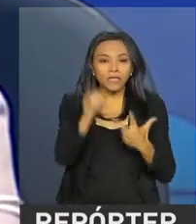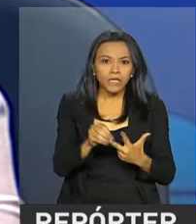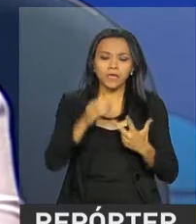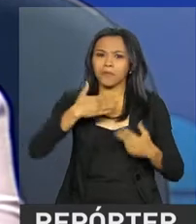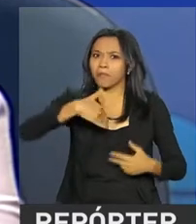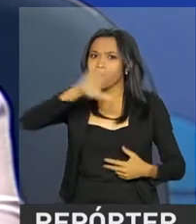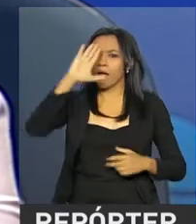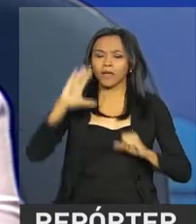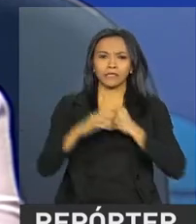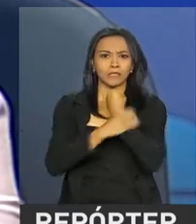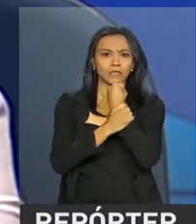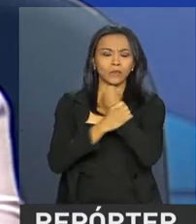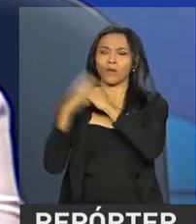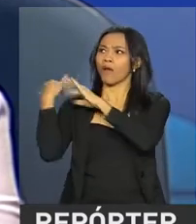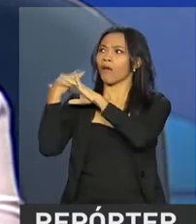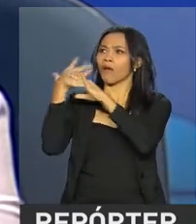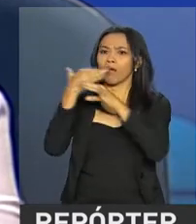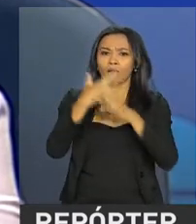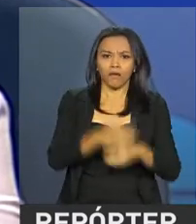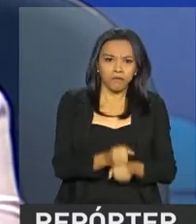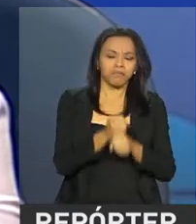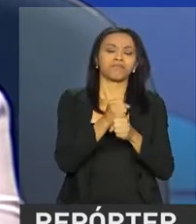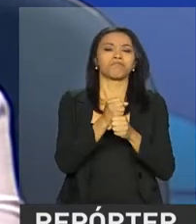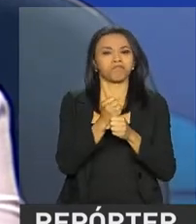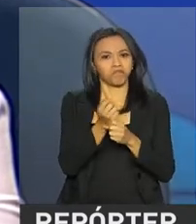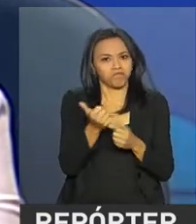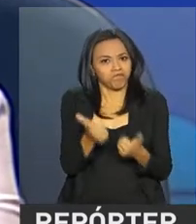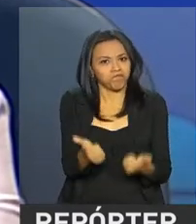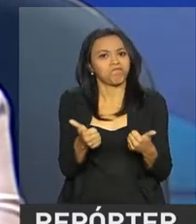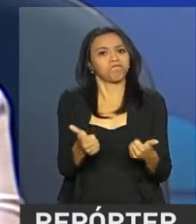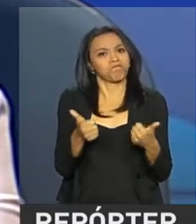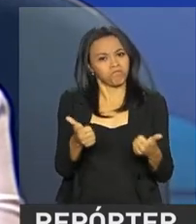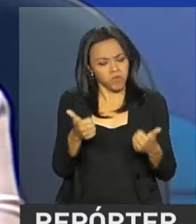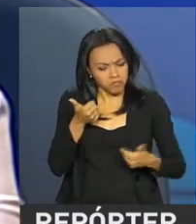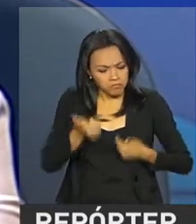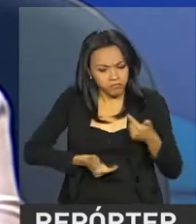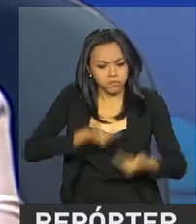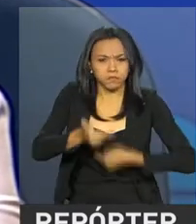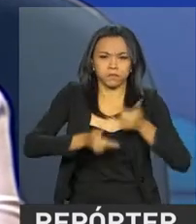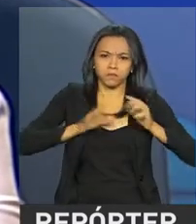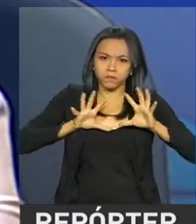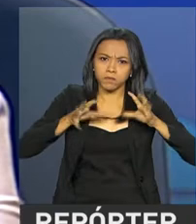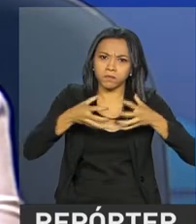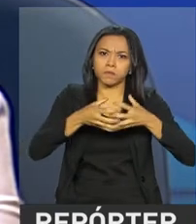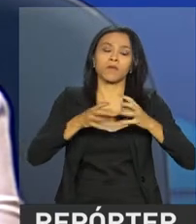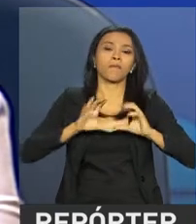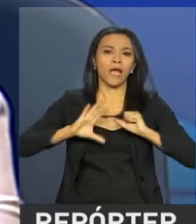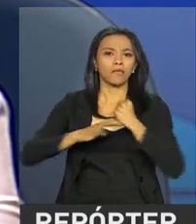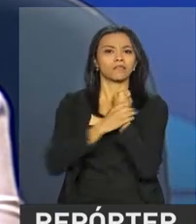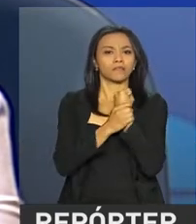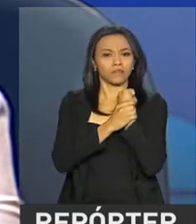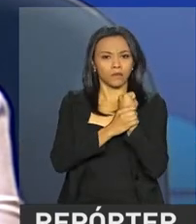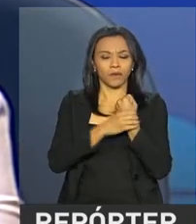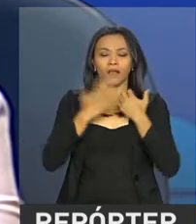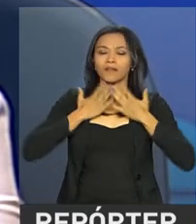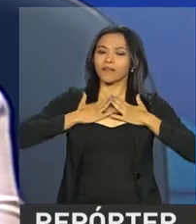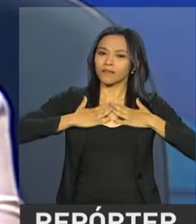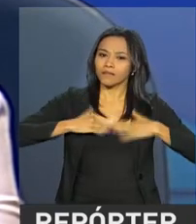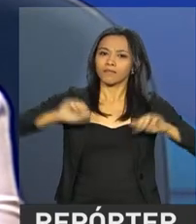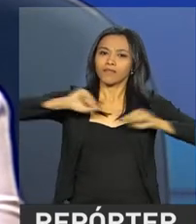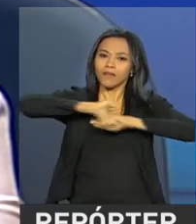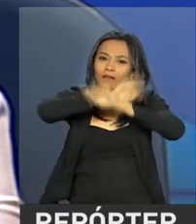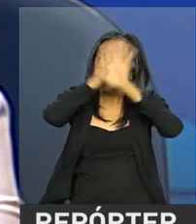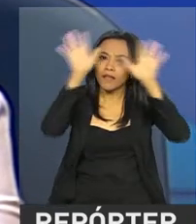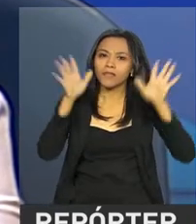mais seguro dos últimos anos e que a gente atuou de forma mais competente para assegurar a transparência e a tranquilidade para aqueles